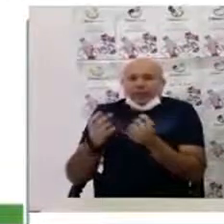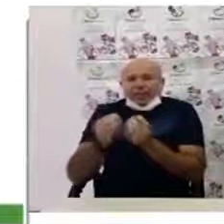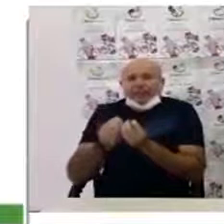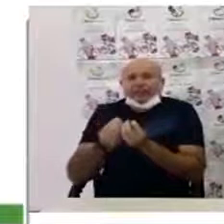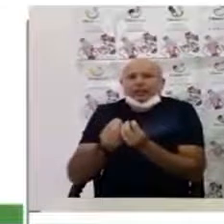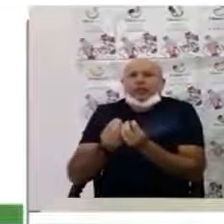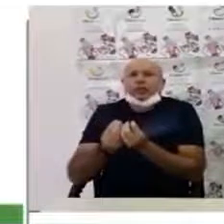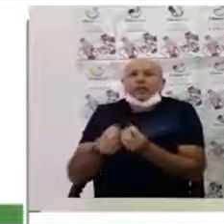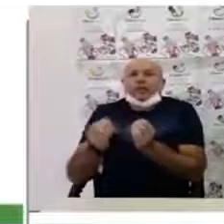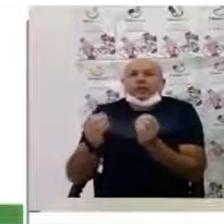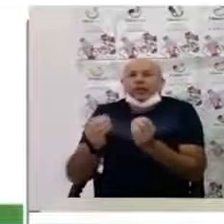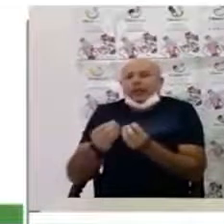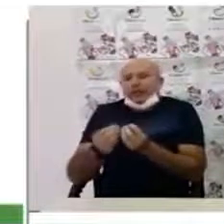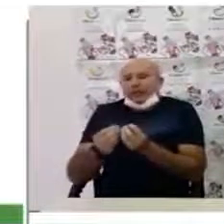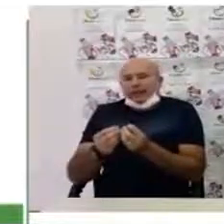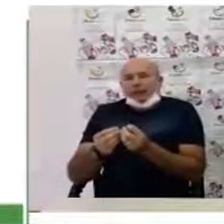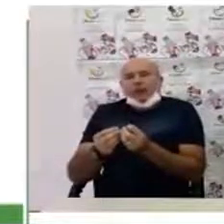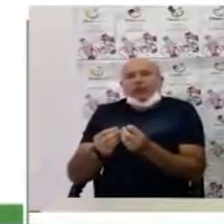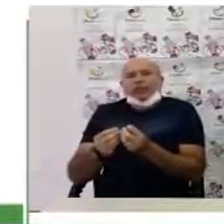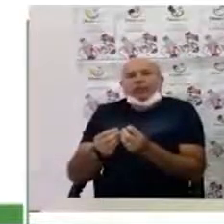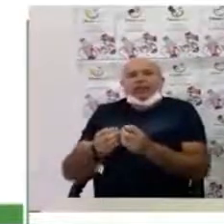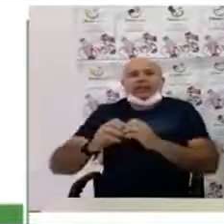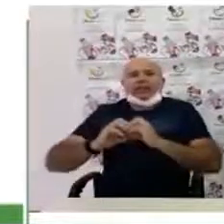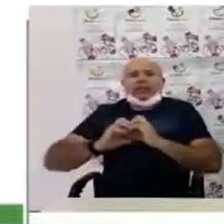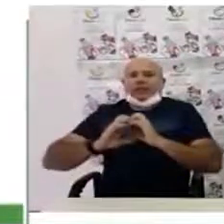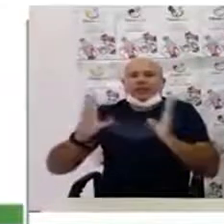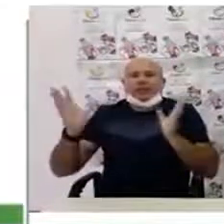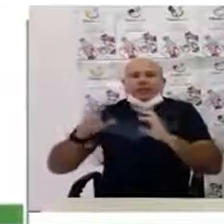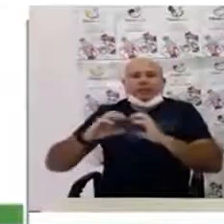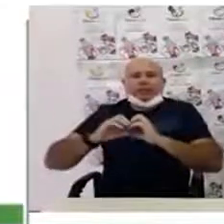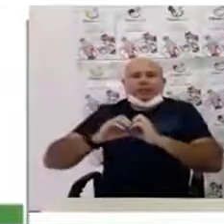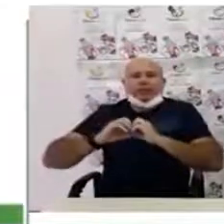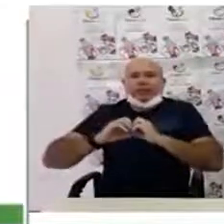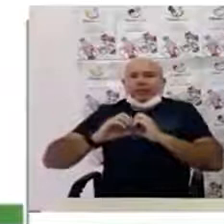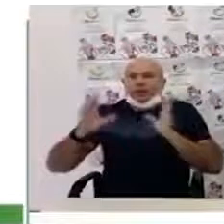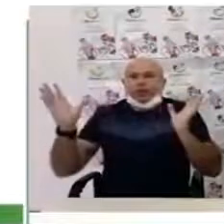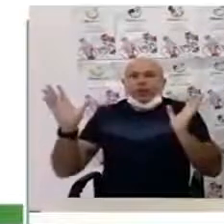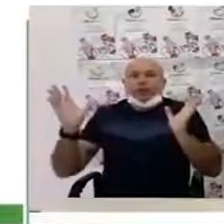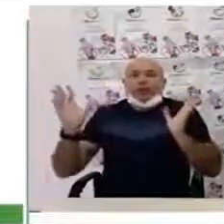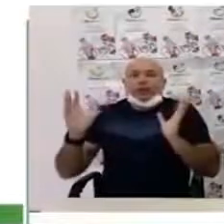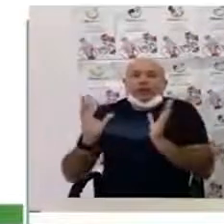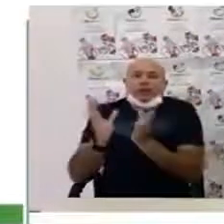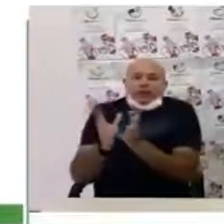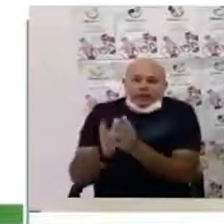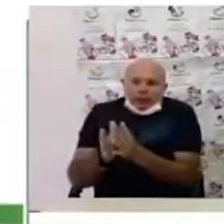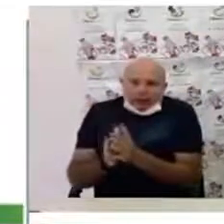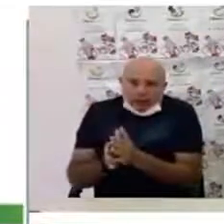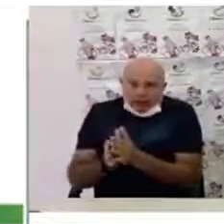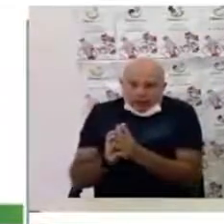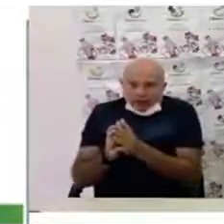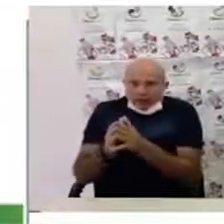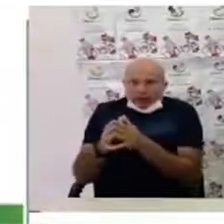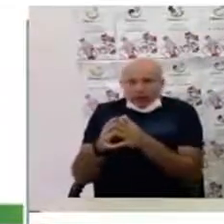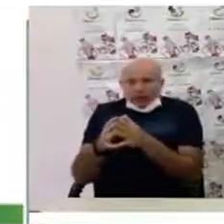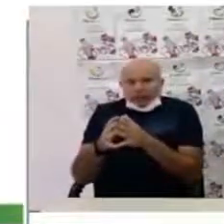muita energia nesse núcleo. Se eu quebrar esse núcleo, essa energia vai se expandir de maneira incontrolável. Só para você ter uma noção, tem